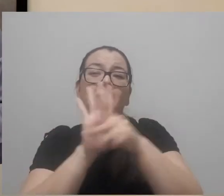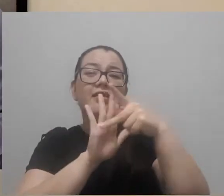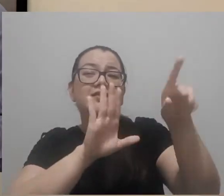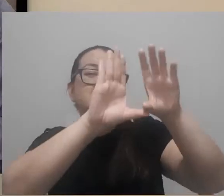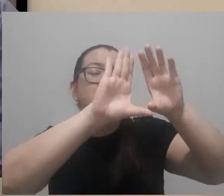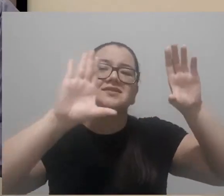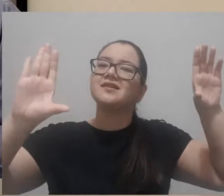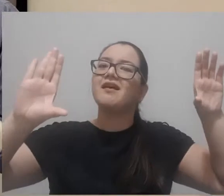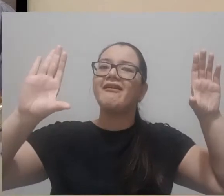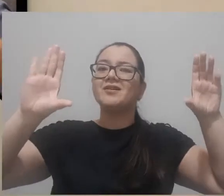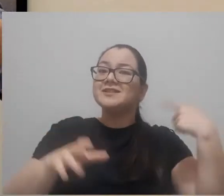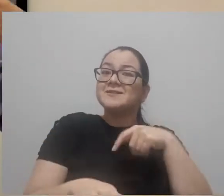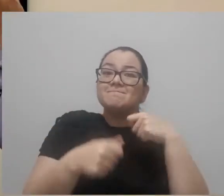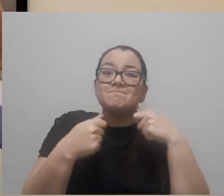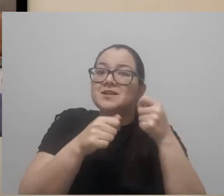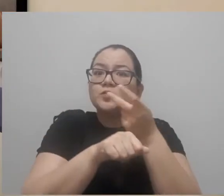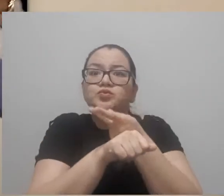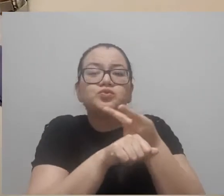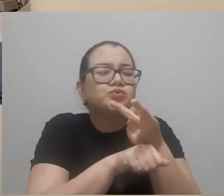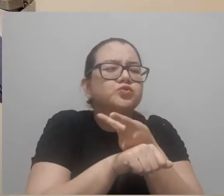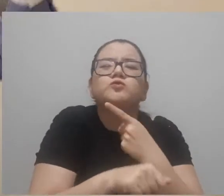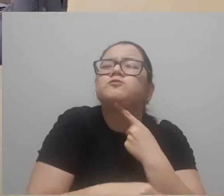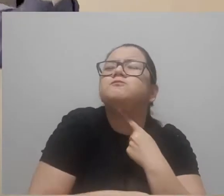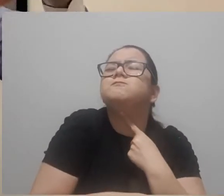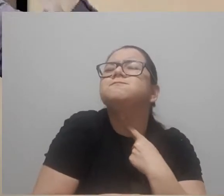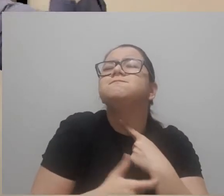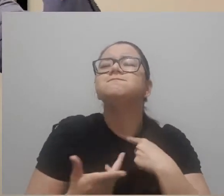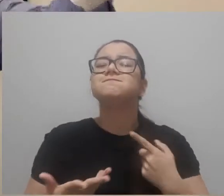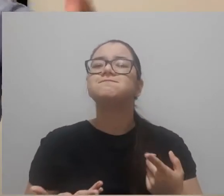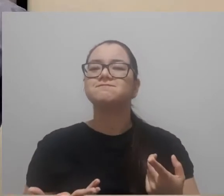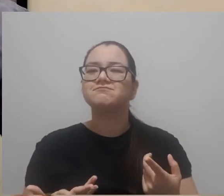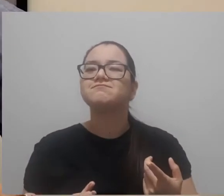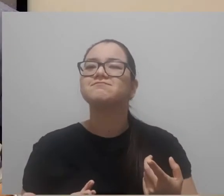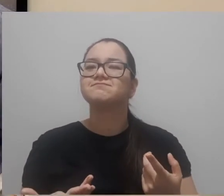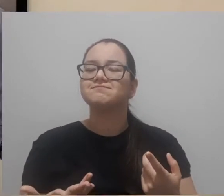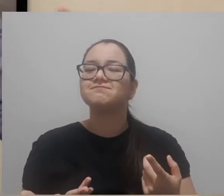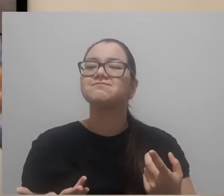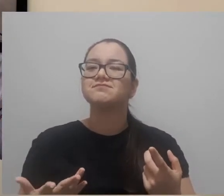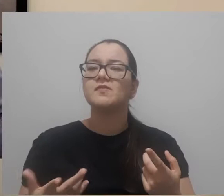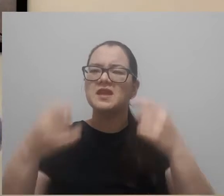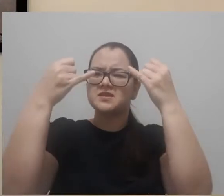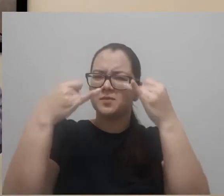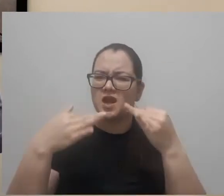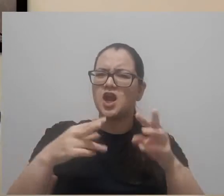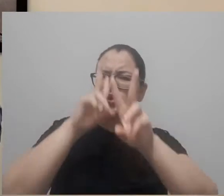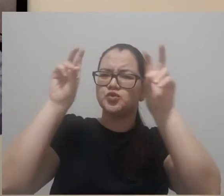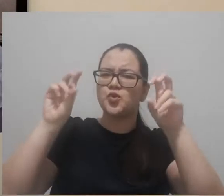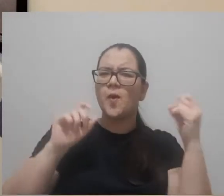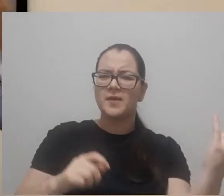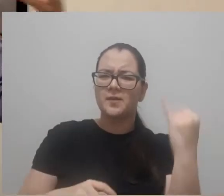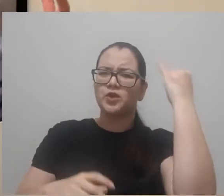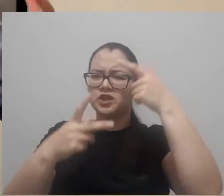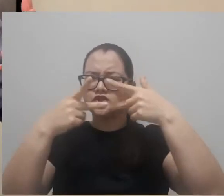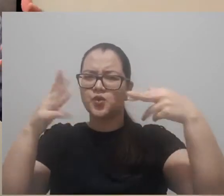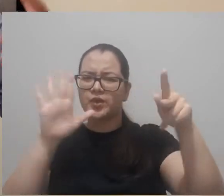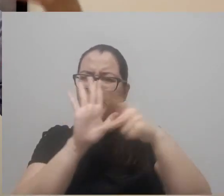isso em outra, falando da importância daquilo que é eterno, dos seus valores espirituais. Ele escreve aos Filipenses, ele